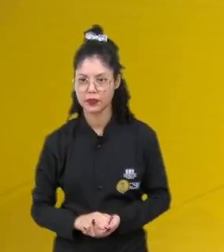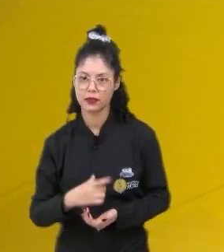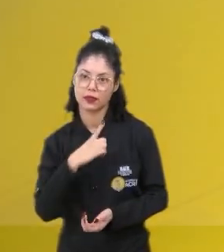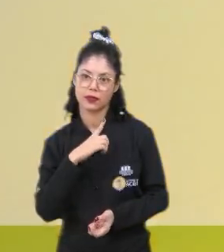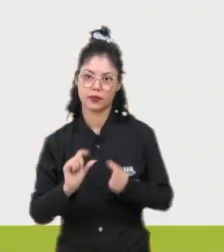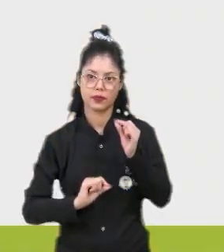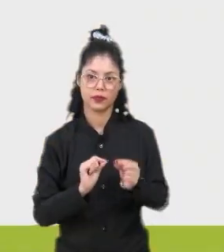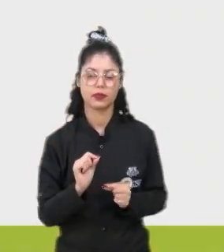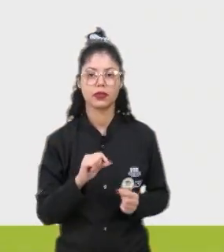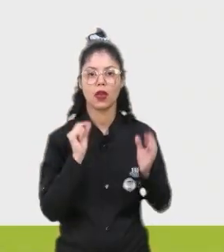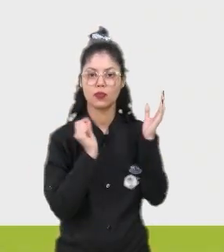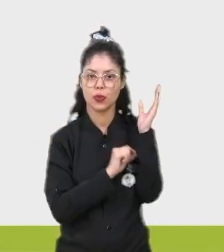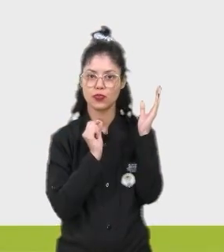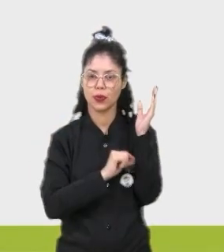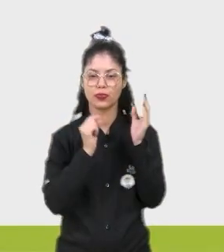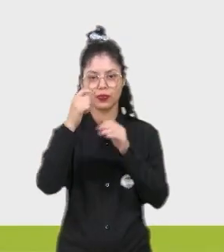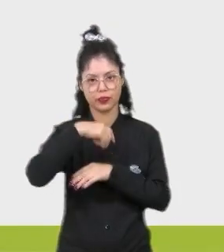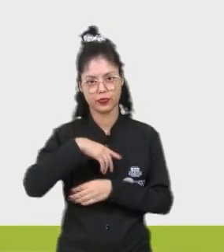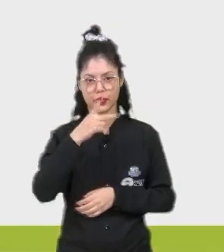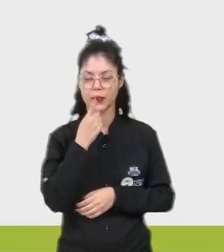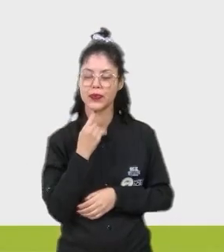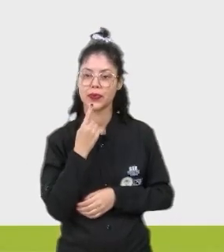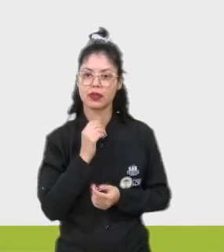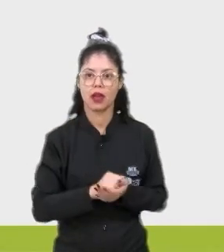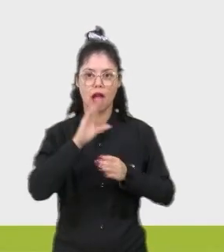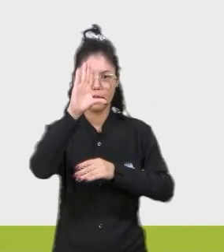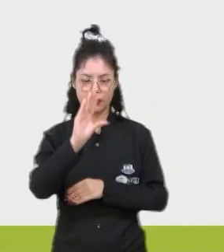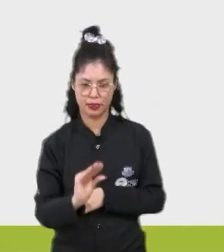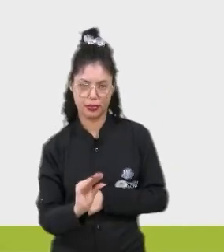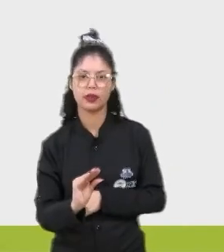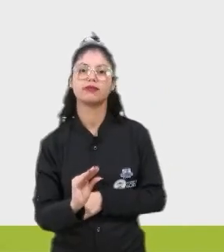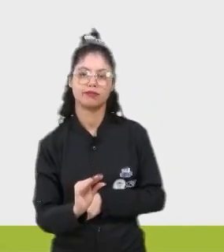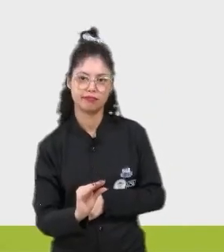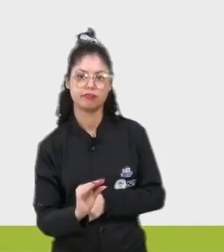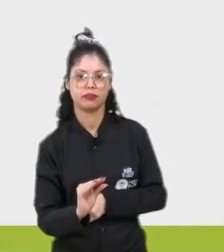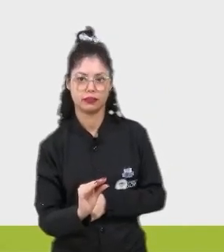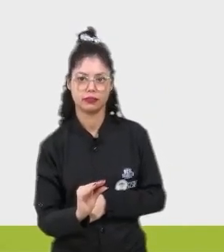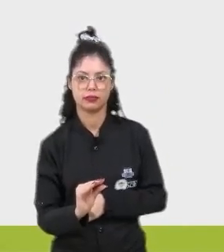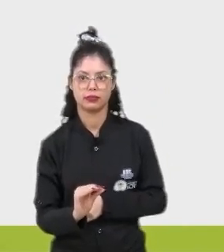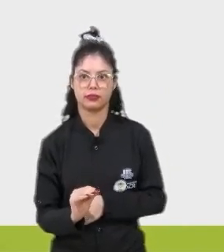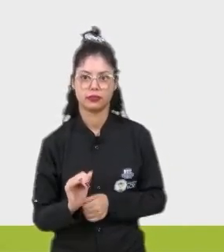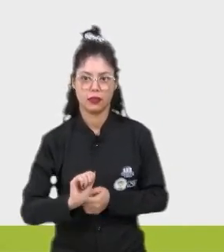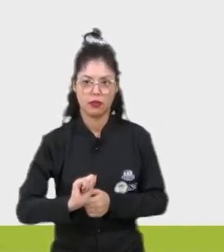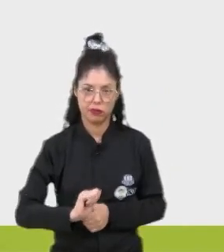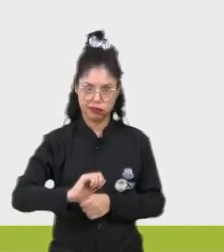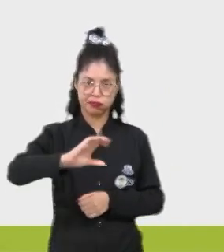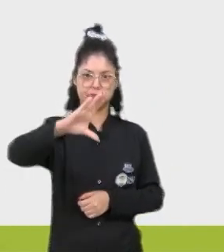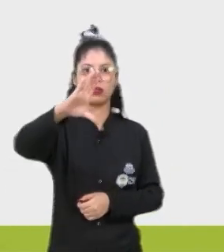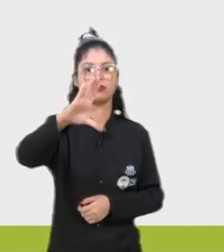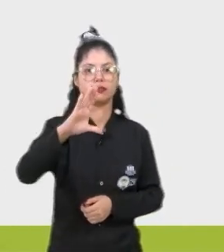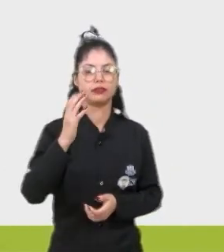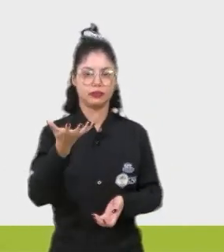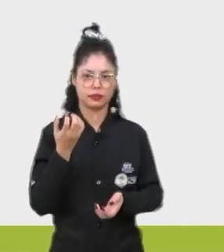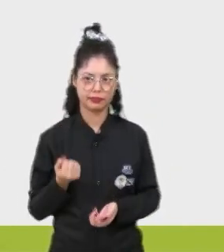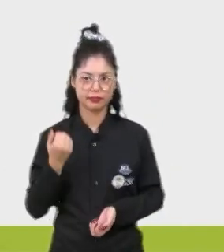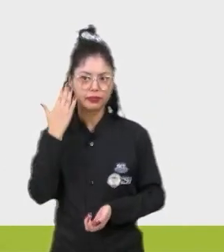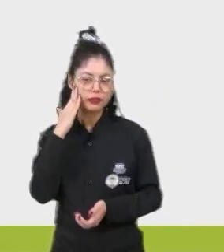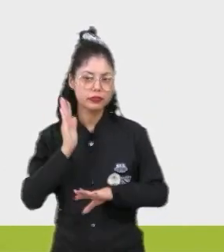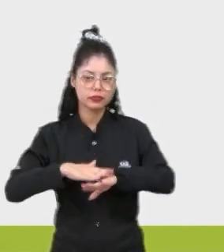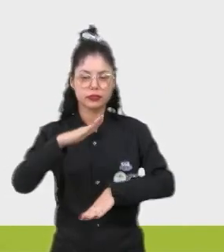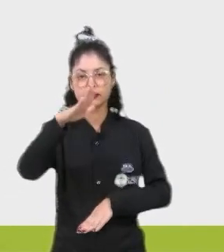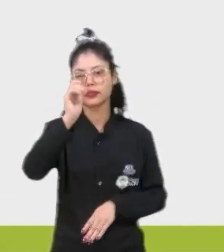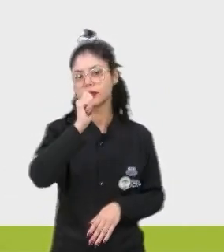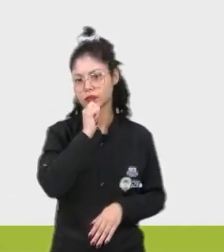efeito Doppler, você vai ter uma baixa frequência do emissor e uma alta frequência do receptor. Então, quanto